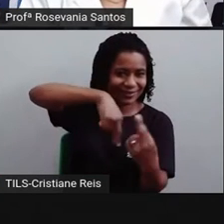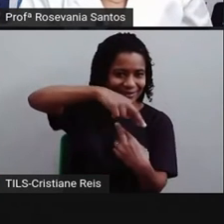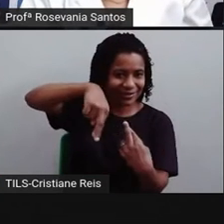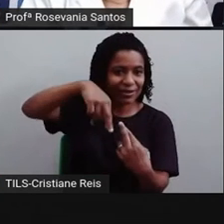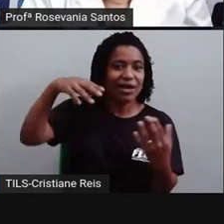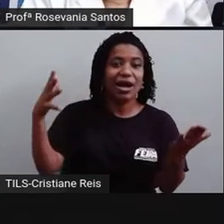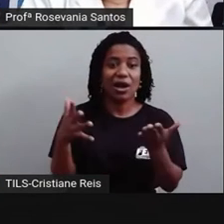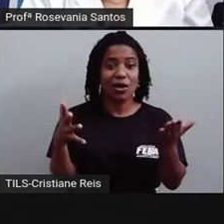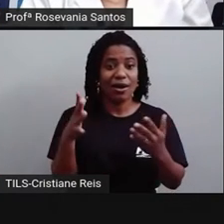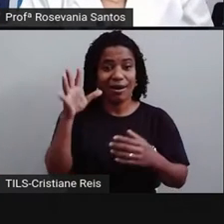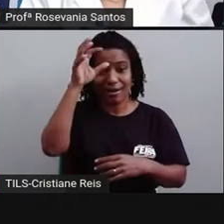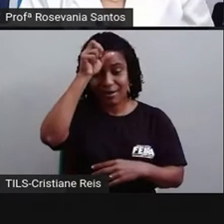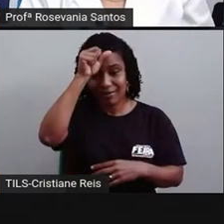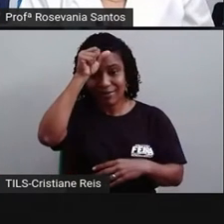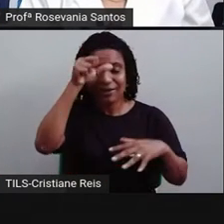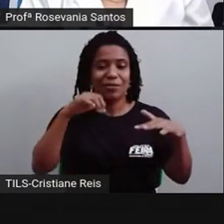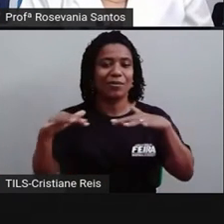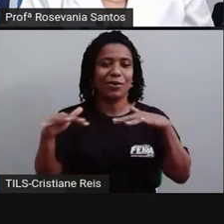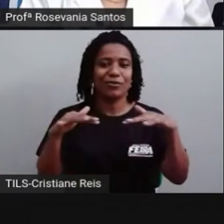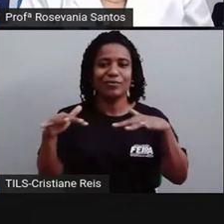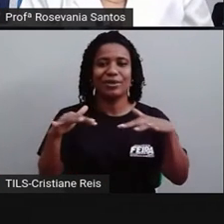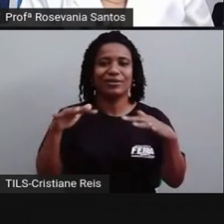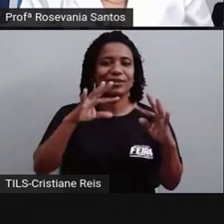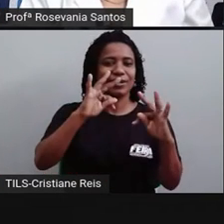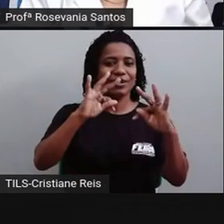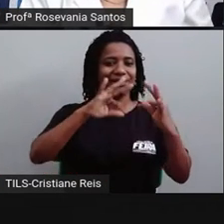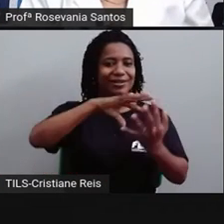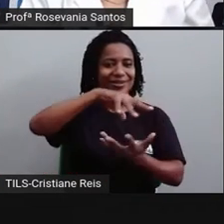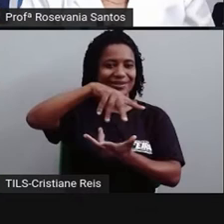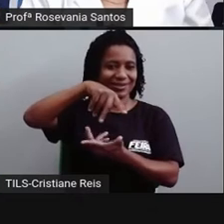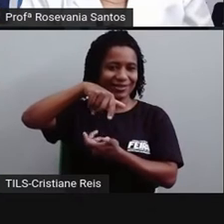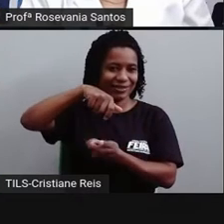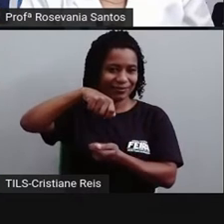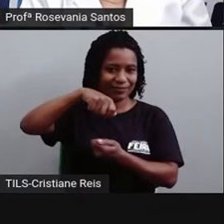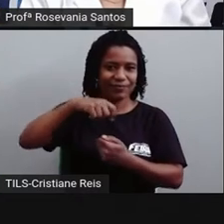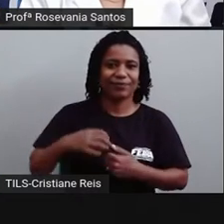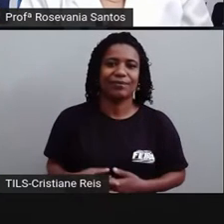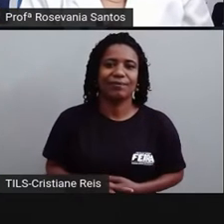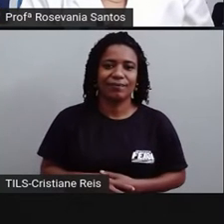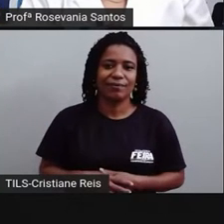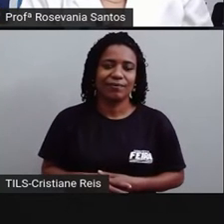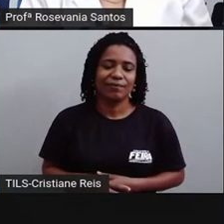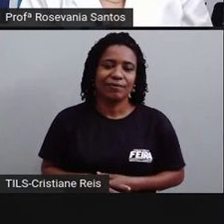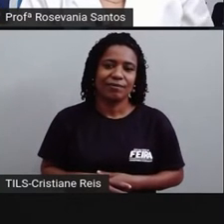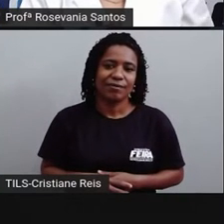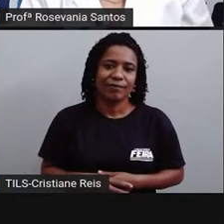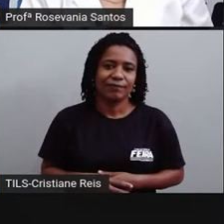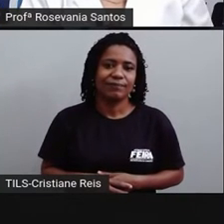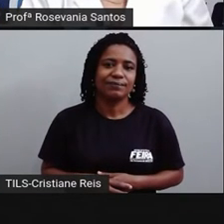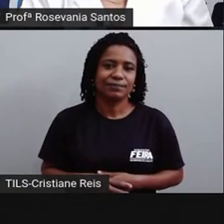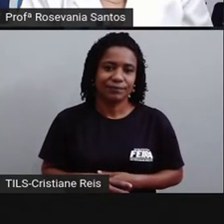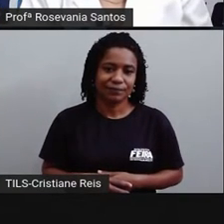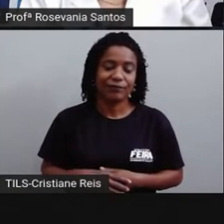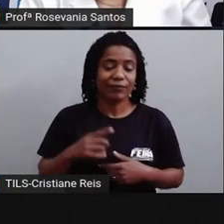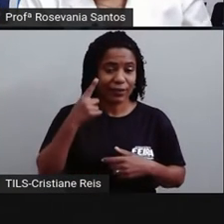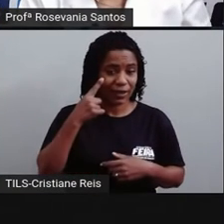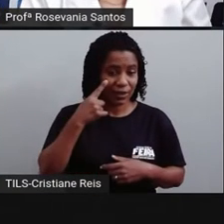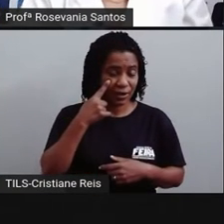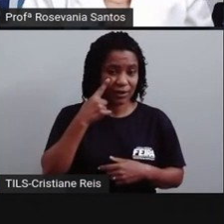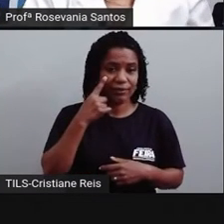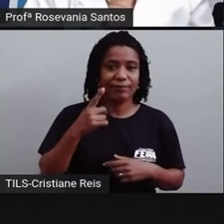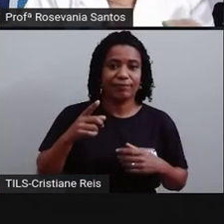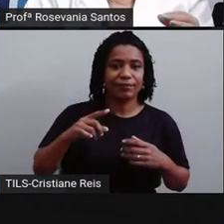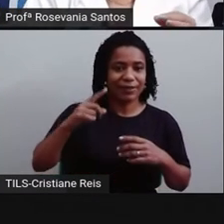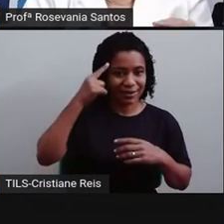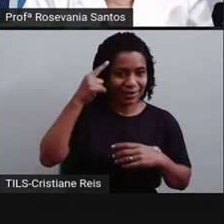movimento de translação. É um dos movimentos realizados pela Terra, assim como o movimento de rotação e precessão, que é